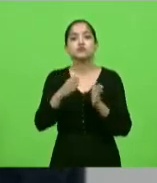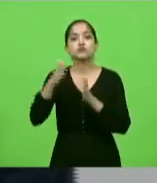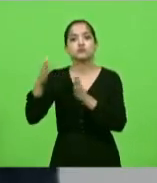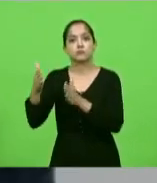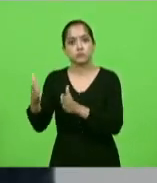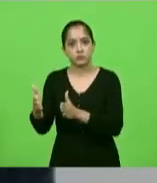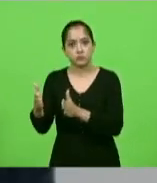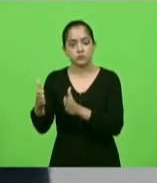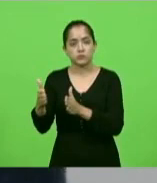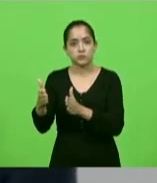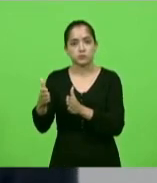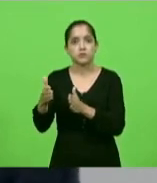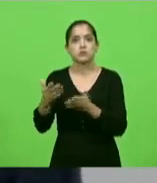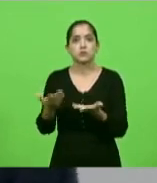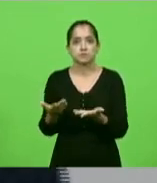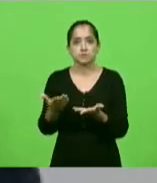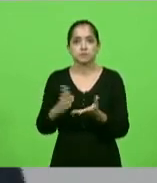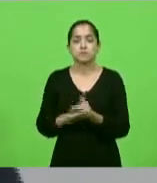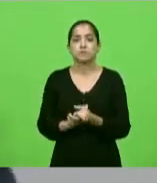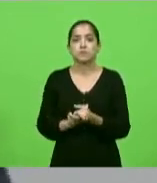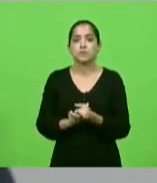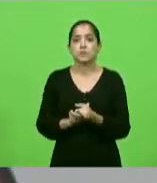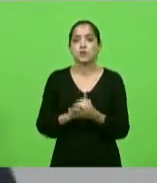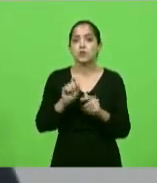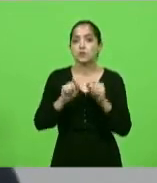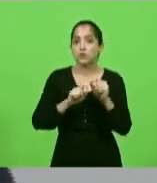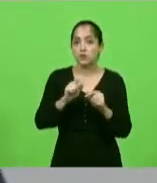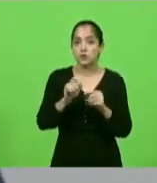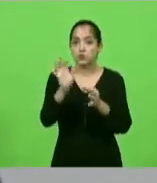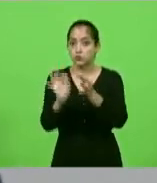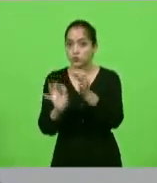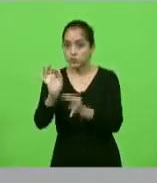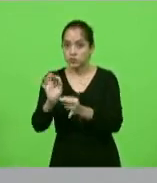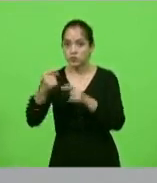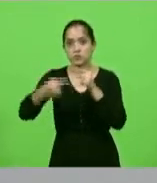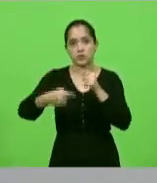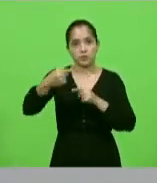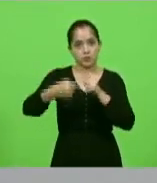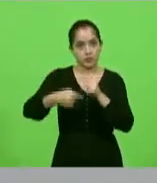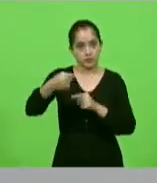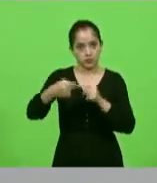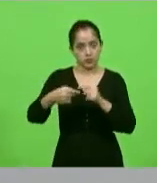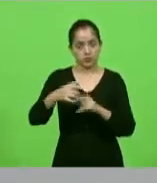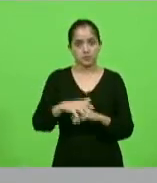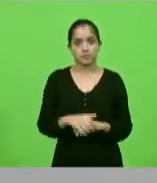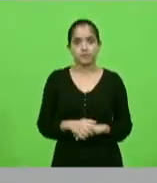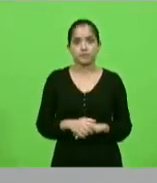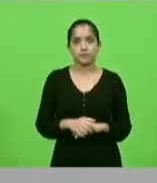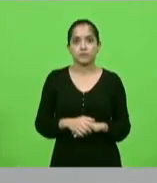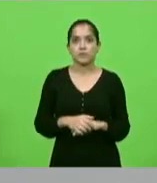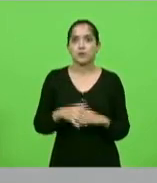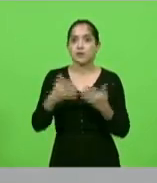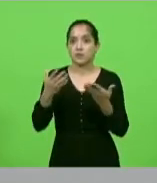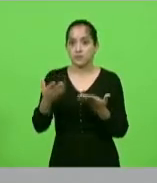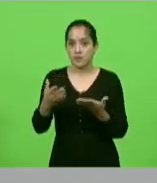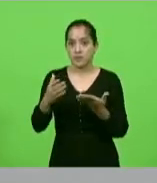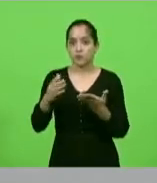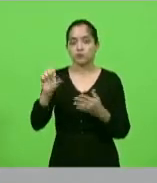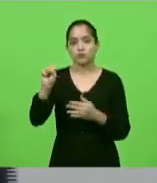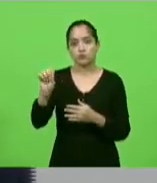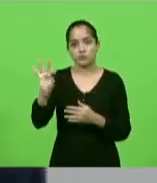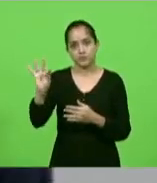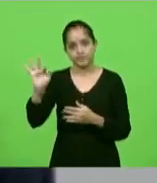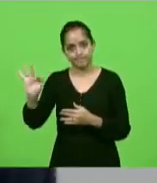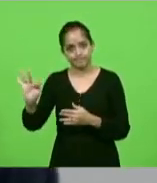vértice da construção binária, ou seja, jurídica-política, encontrada, por óbvio, pelo Supremo